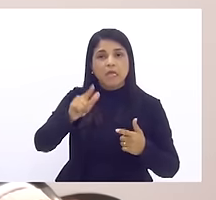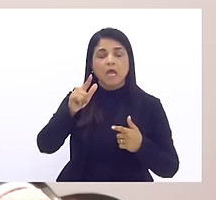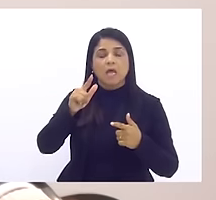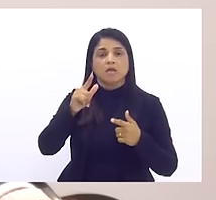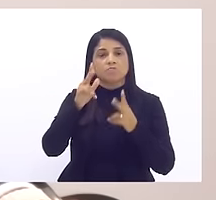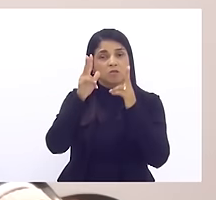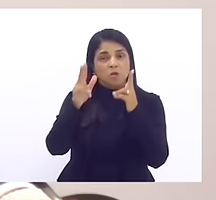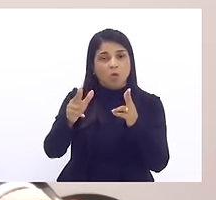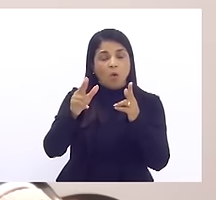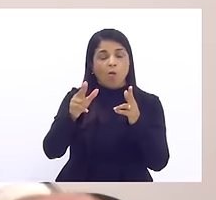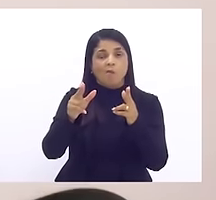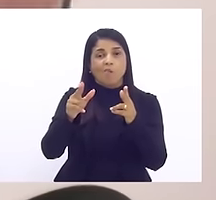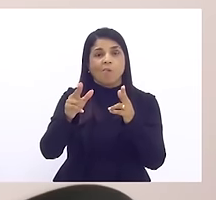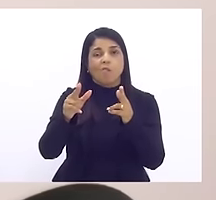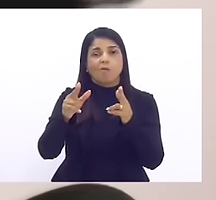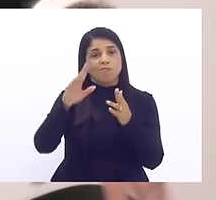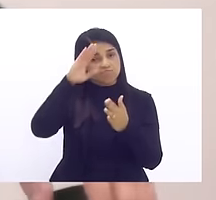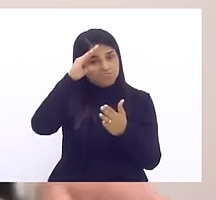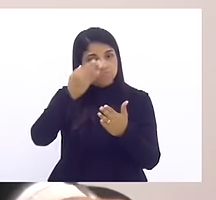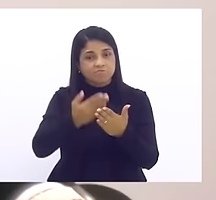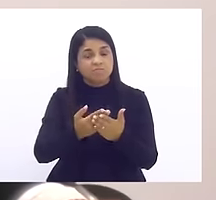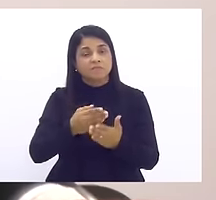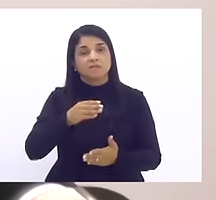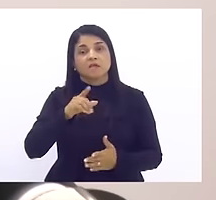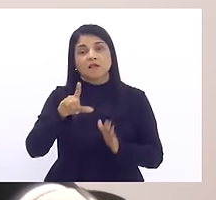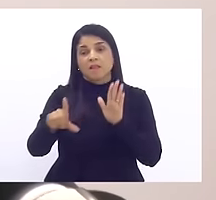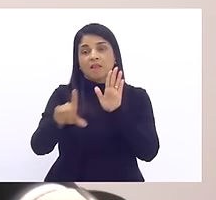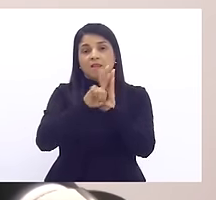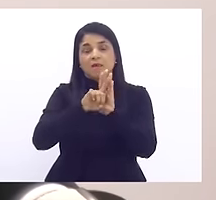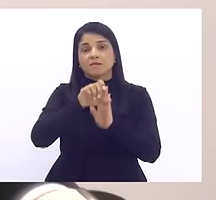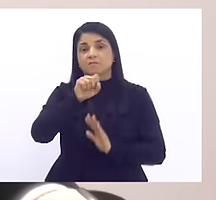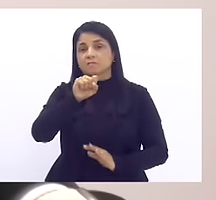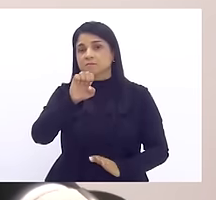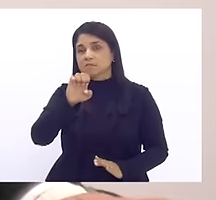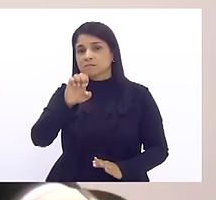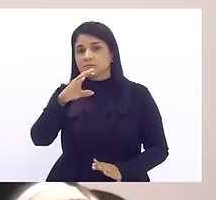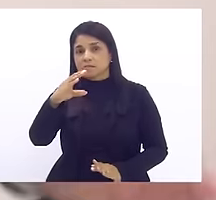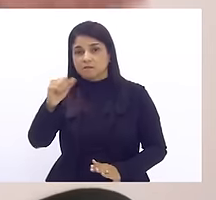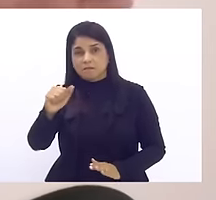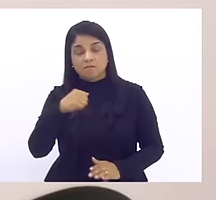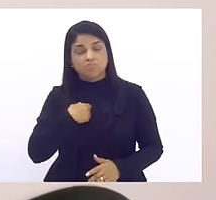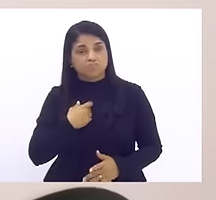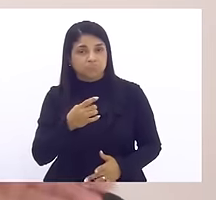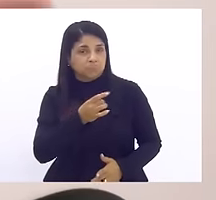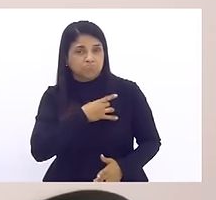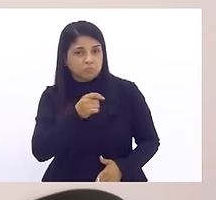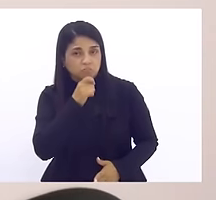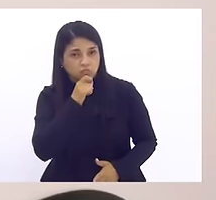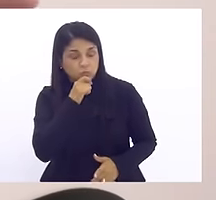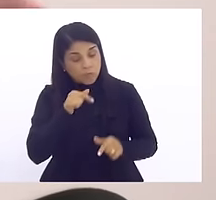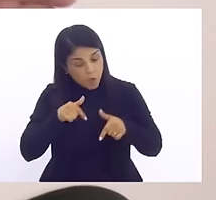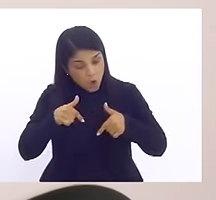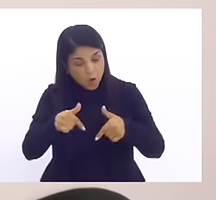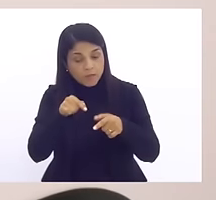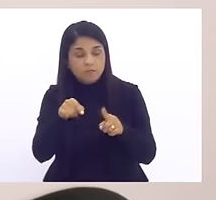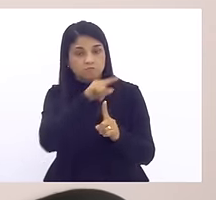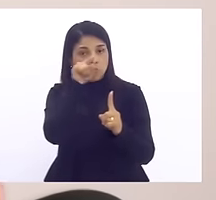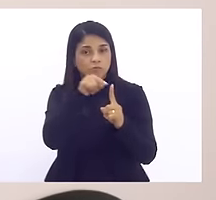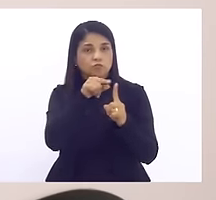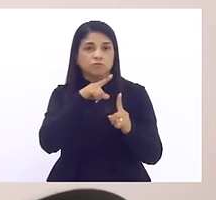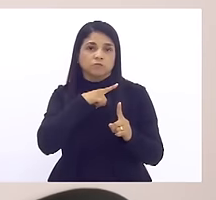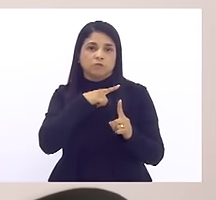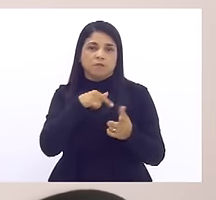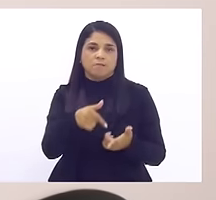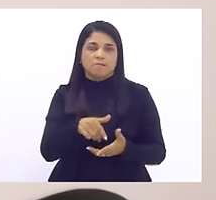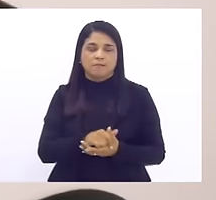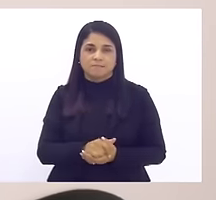seca ninguém tem medo de passar pela lei seca não tem porque a operação tem um intuito tem